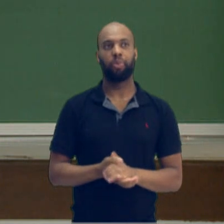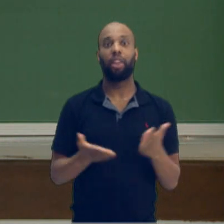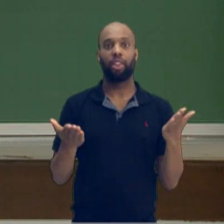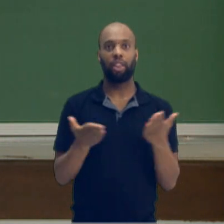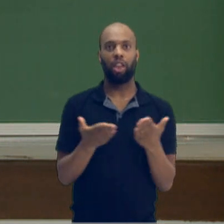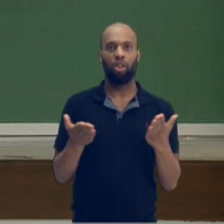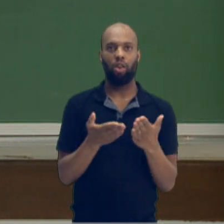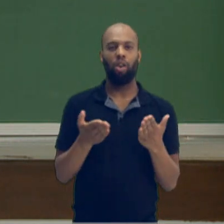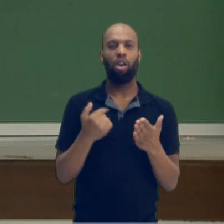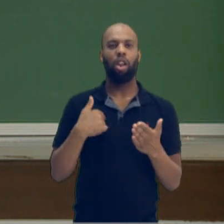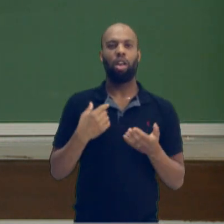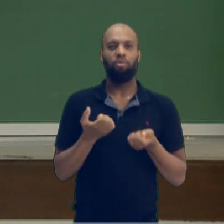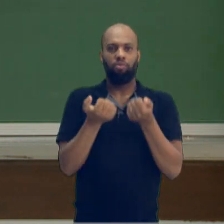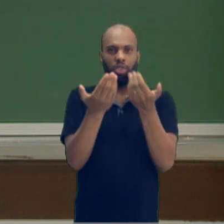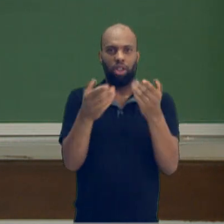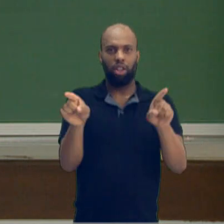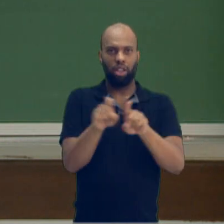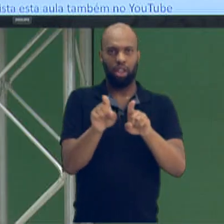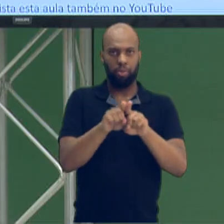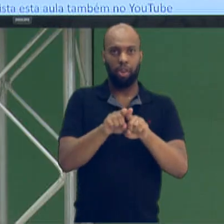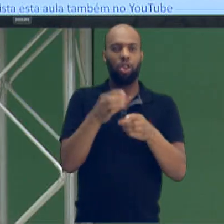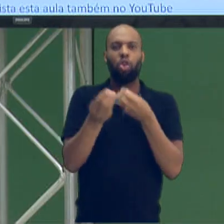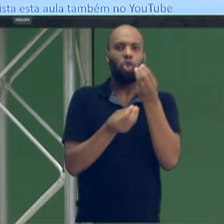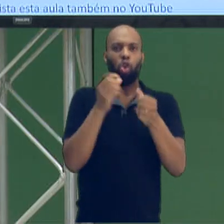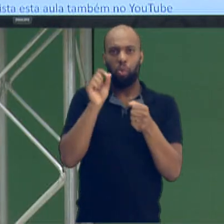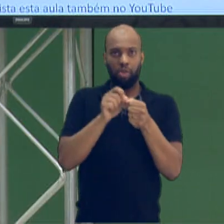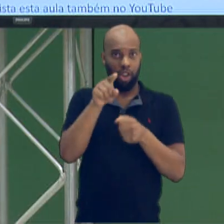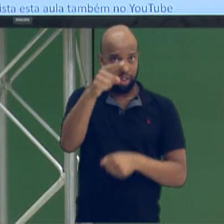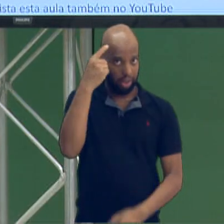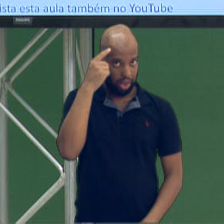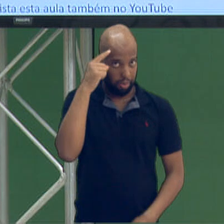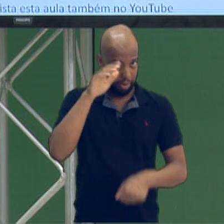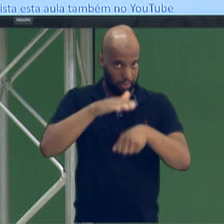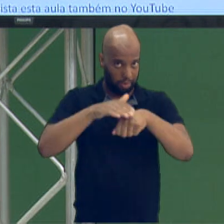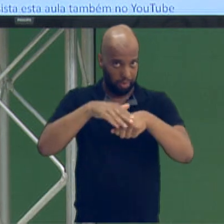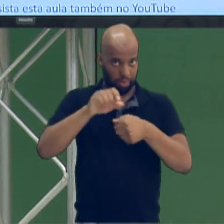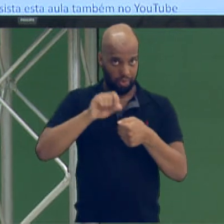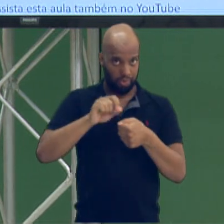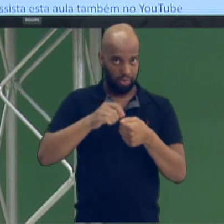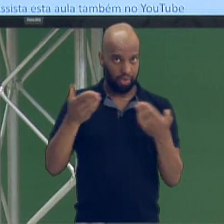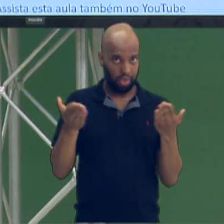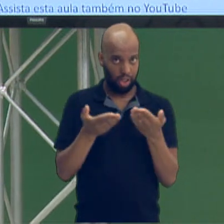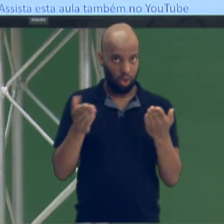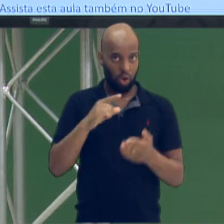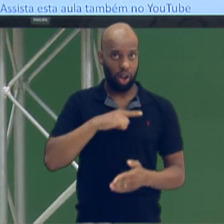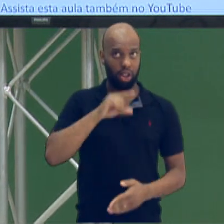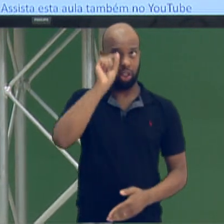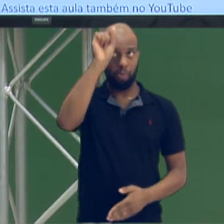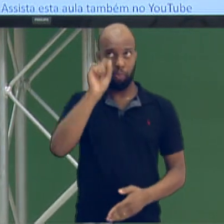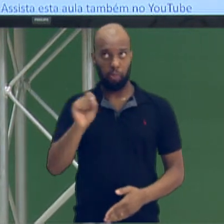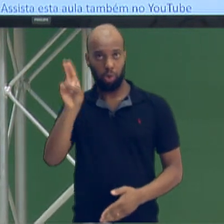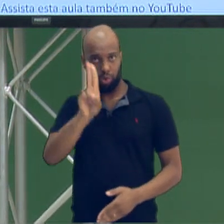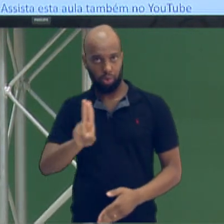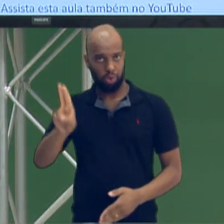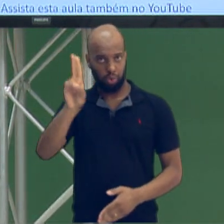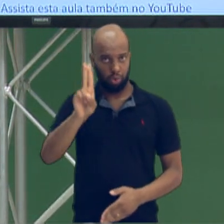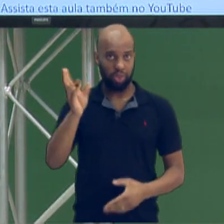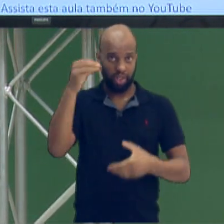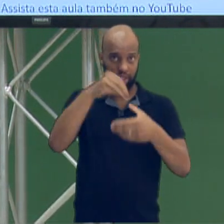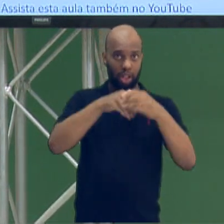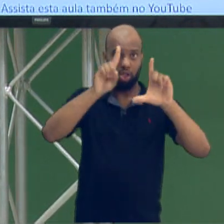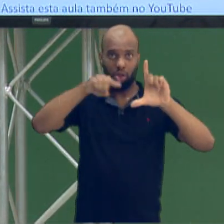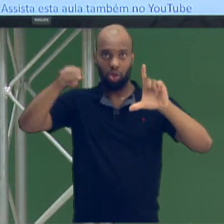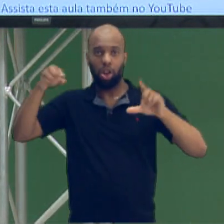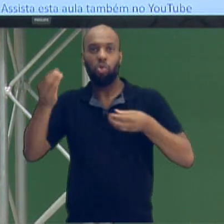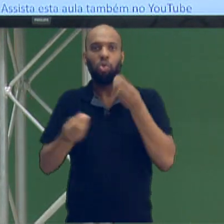vou deixar aqui para vocês pensarem um pouquinho como que a gente monta esse exercício, perfeito? Vamos ver. Agora é com o valor dos pontos. Então, vamos ver dentro do